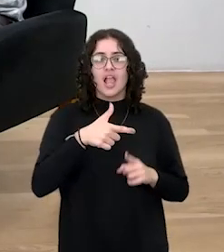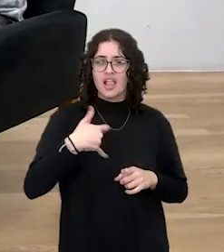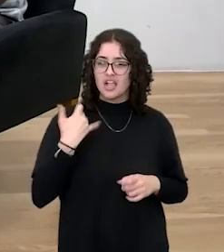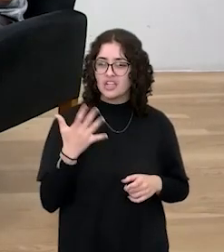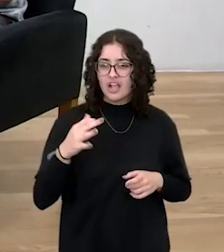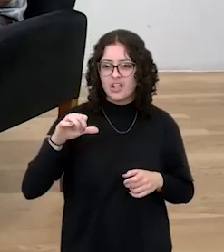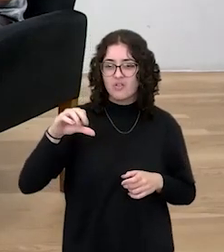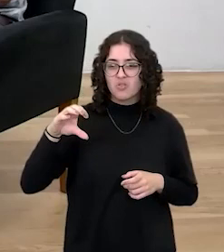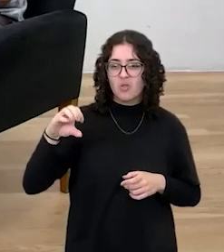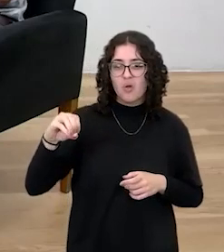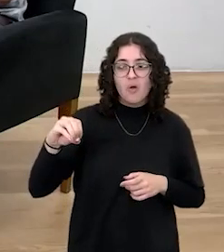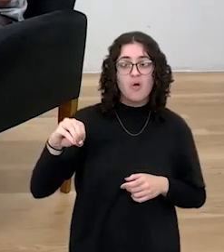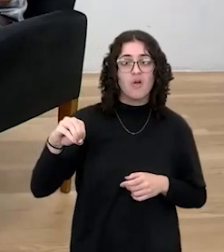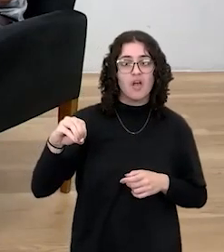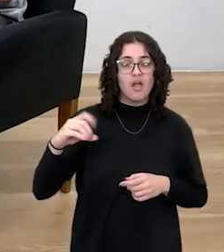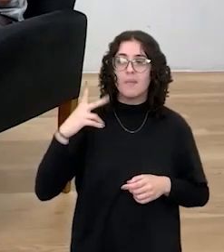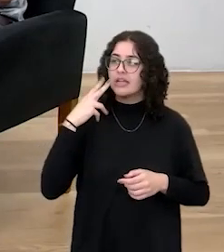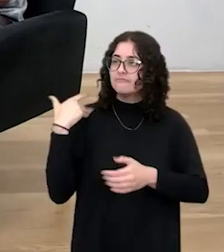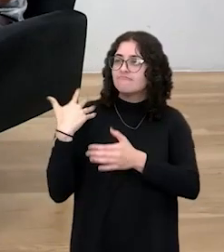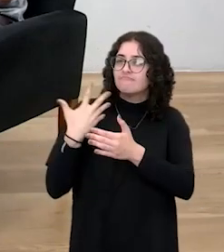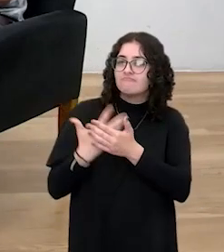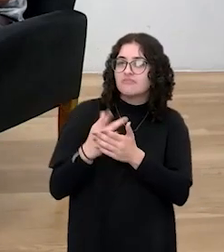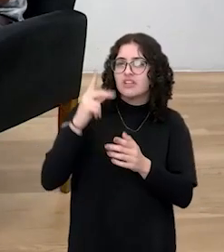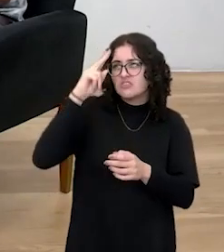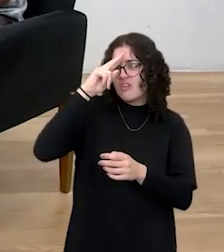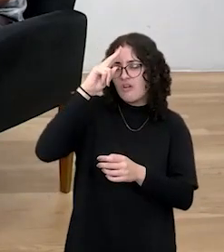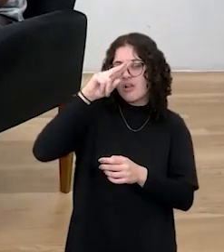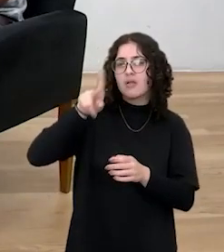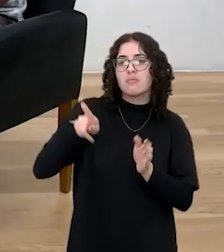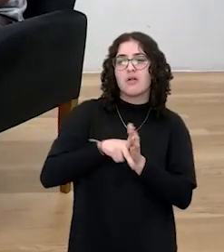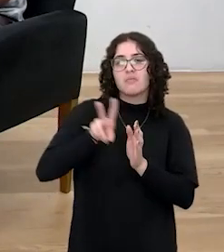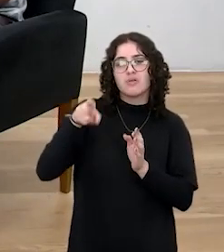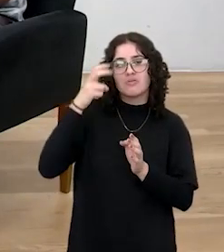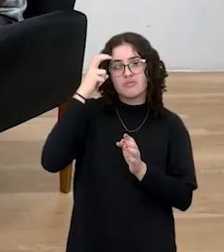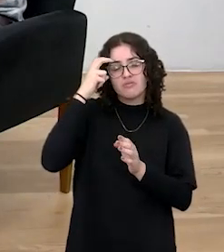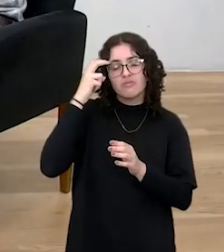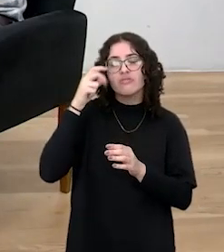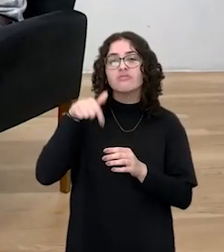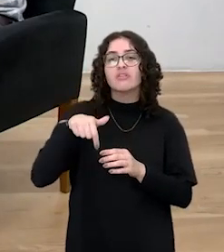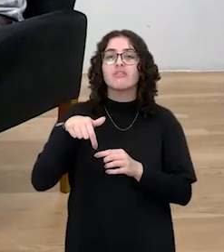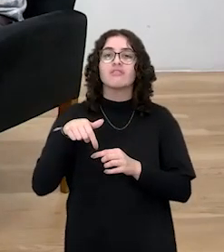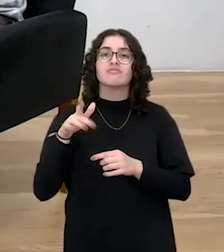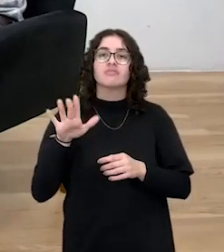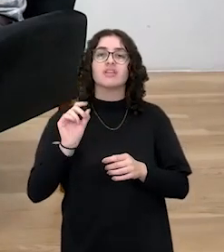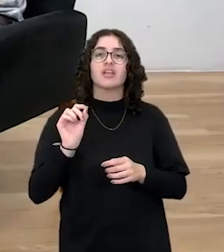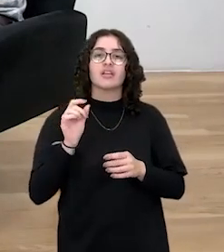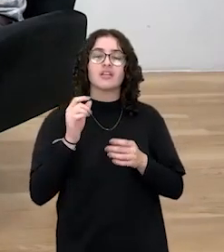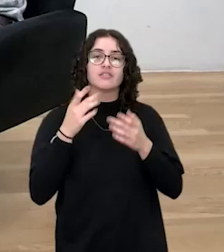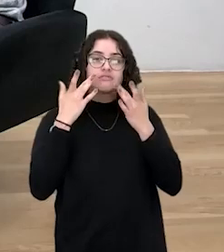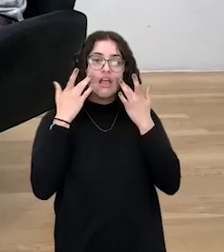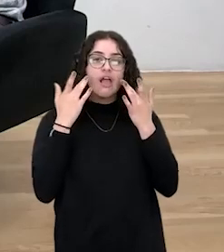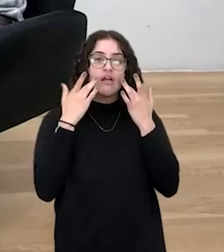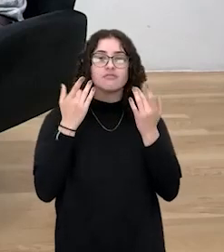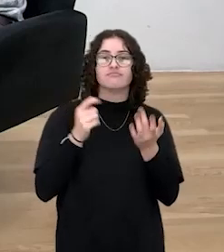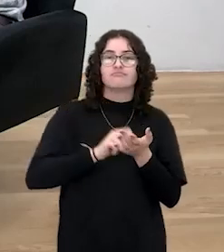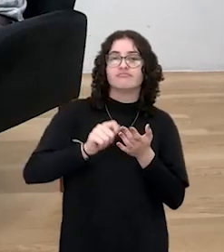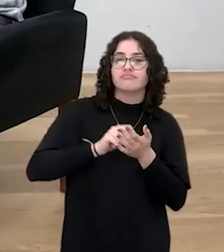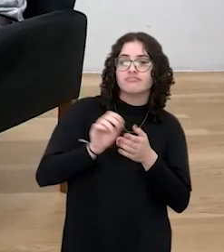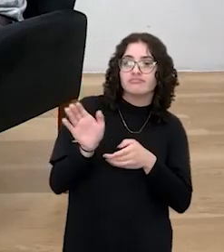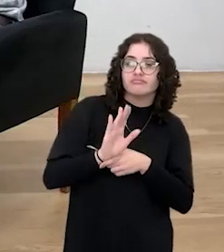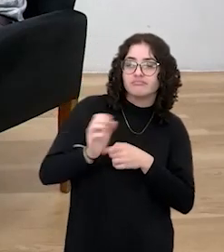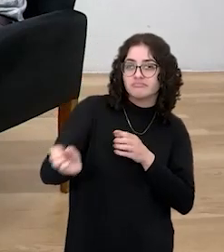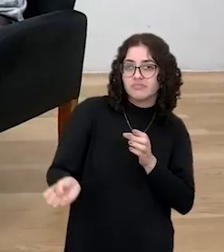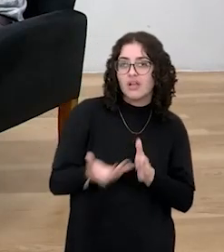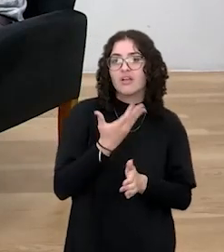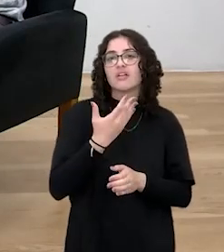anos, ela praticamente acompanhou a história cultural da dramaturgia brasileira aí, desde a criação da TV